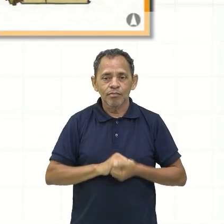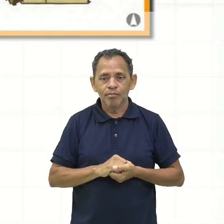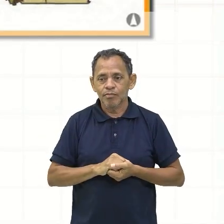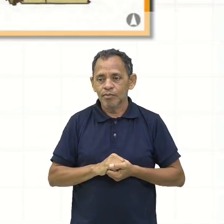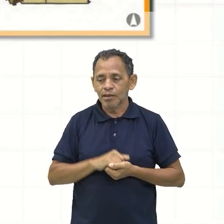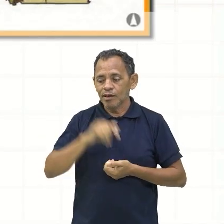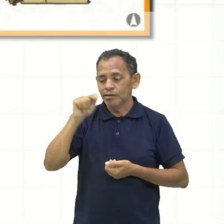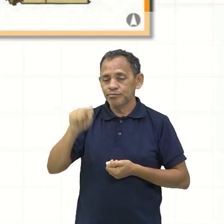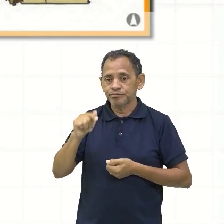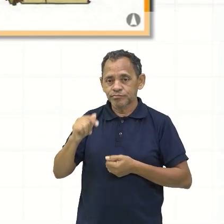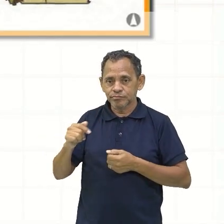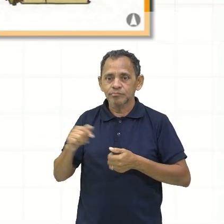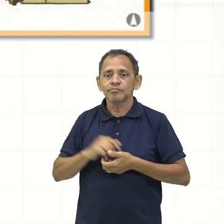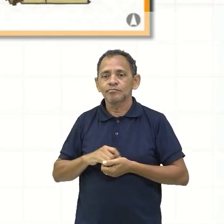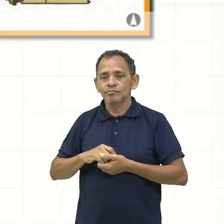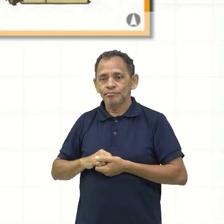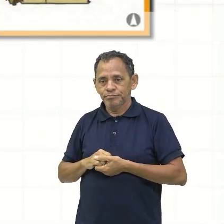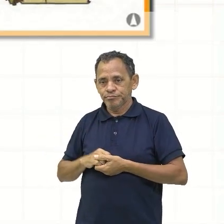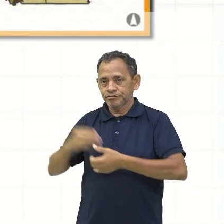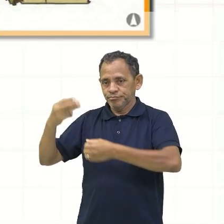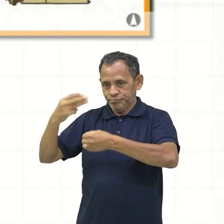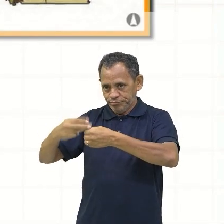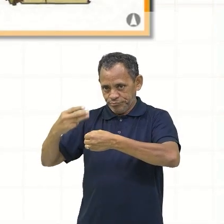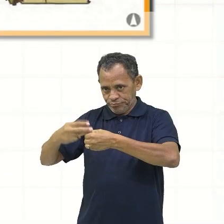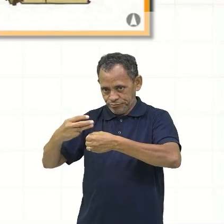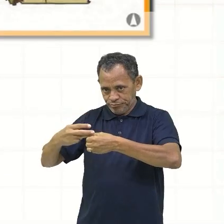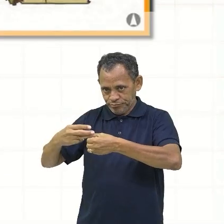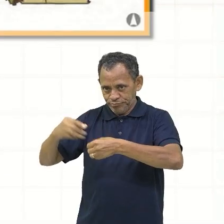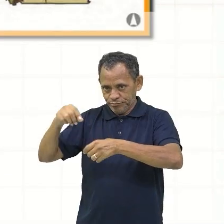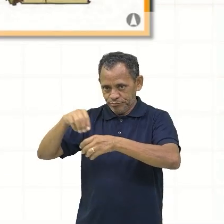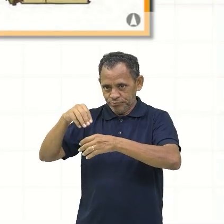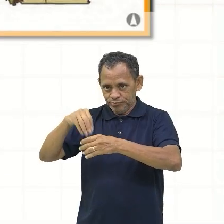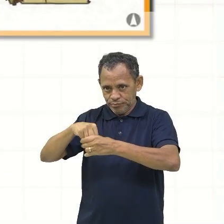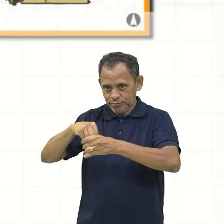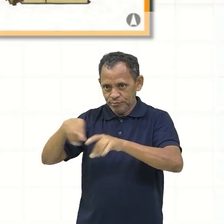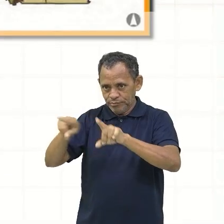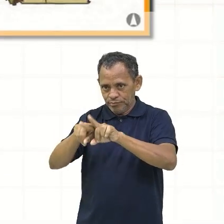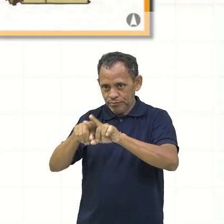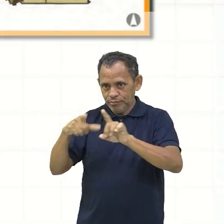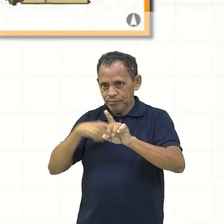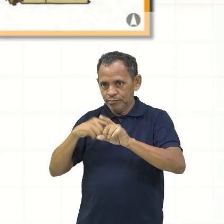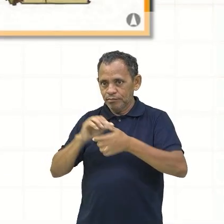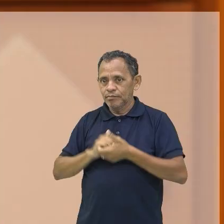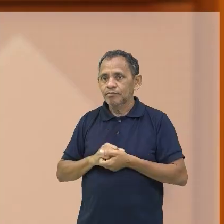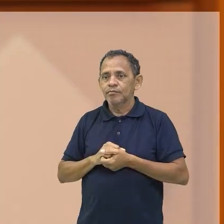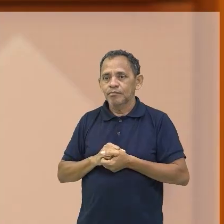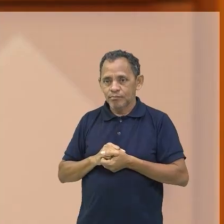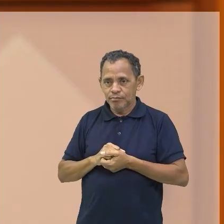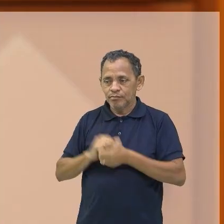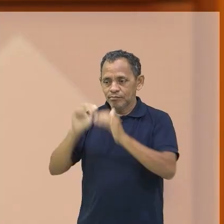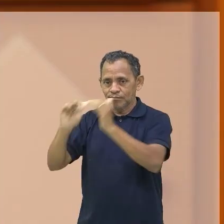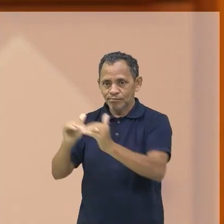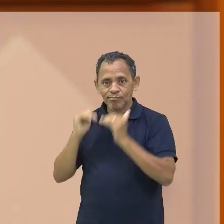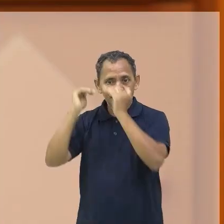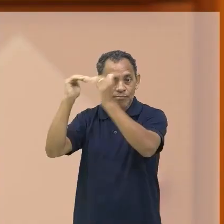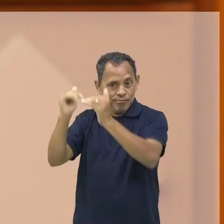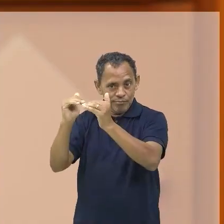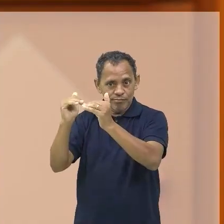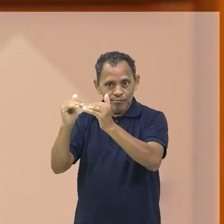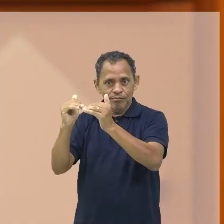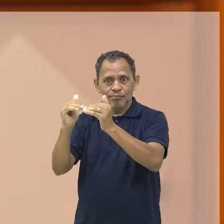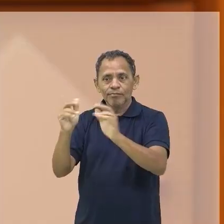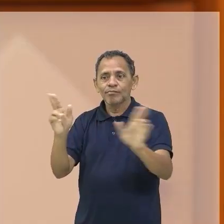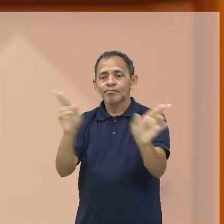rural nesses municípios, ela é ainda bem superior, né, a